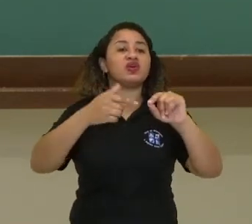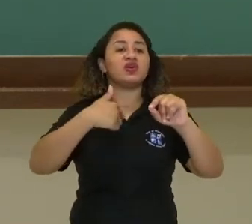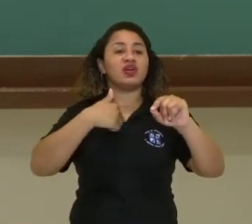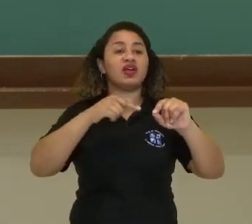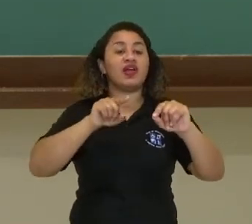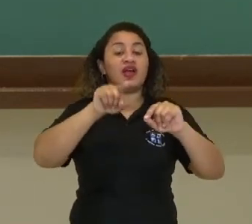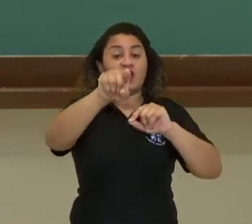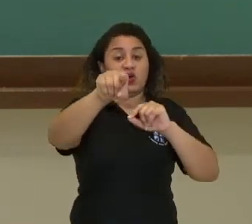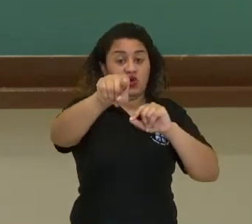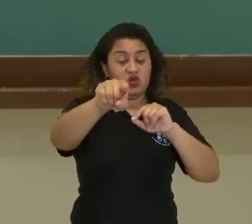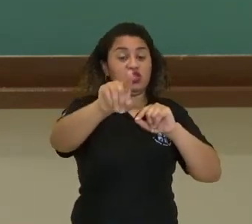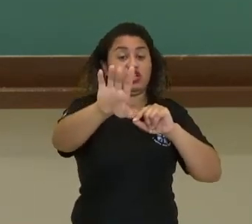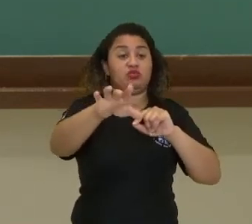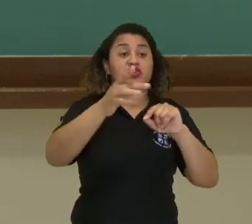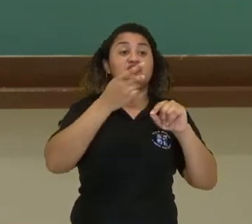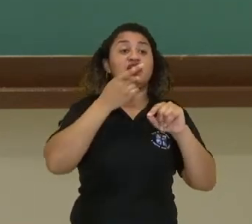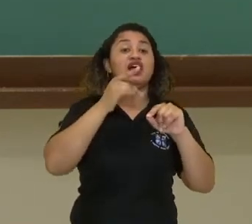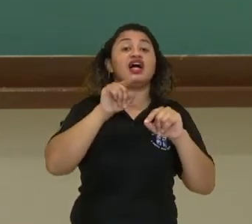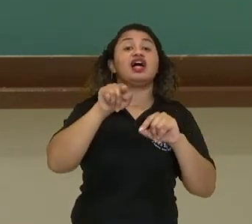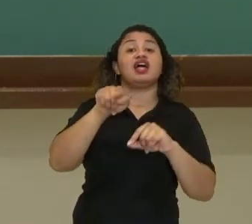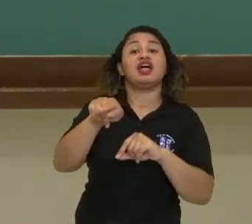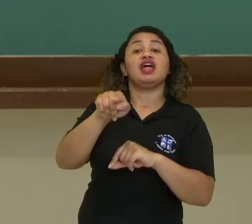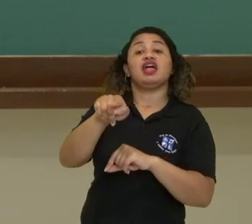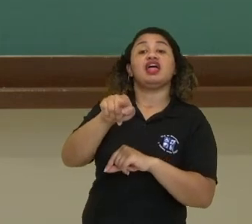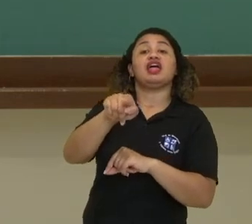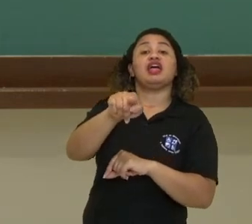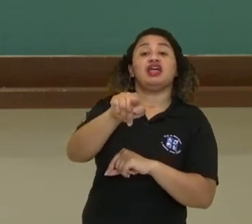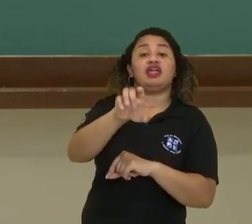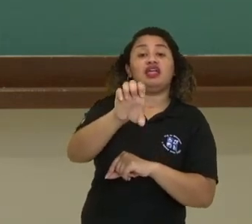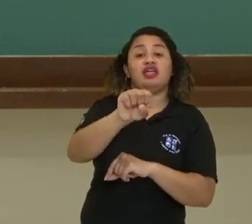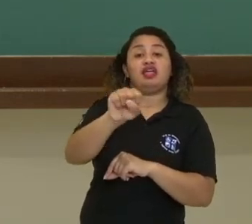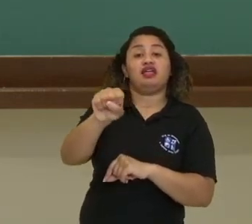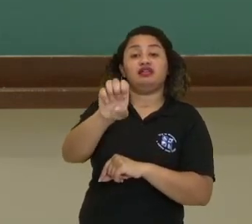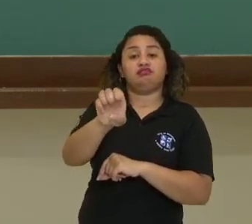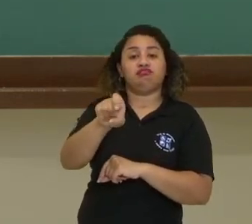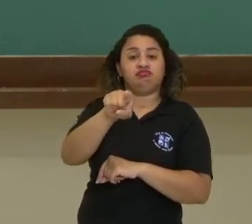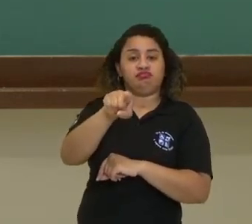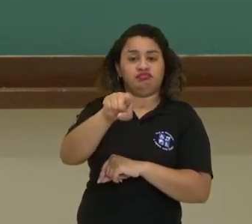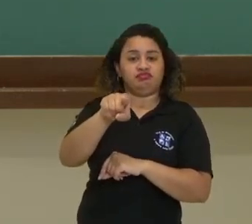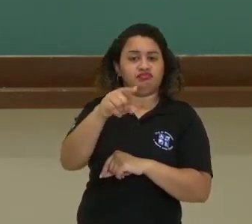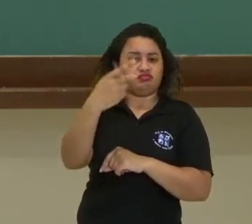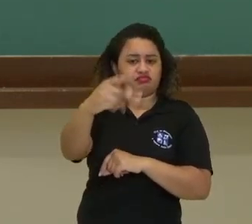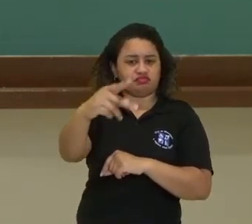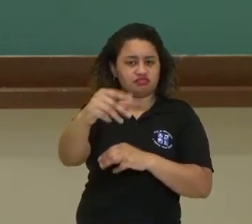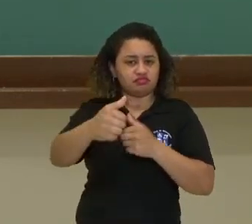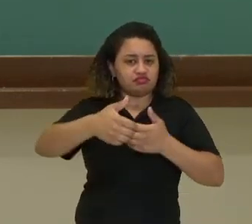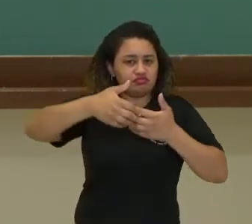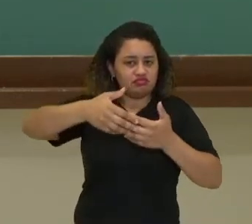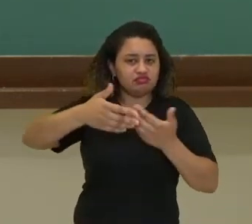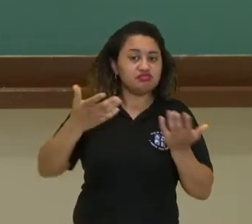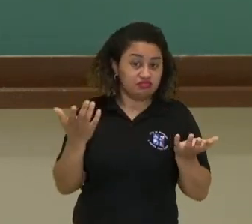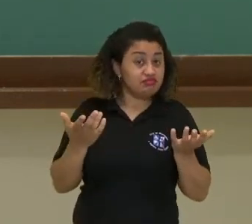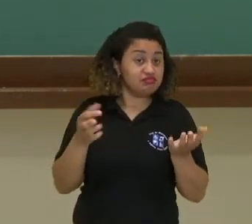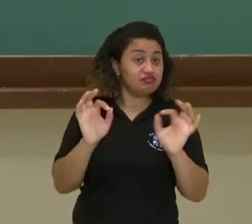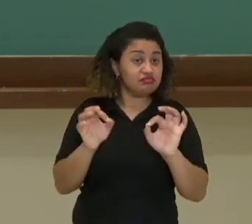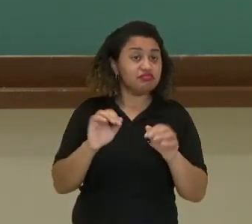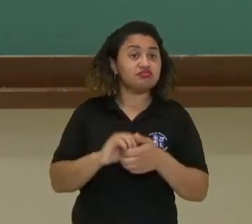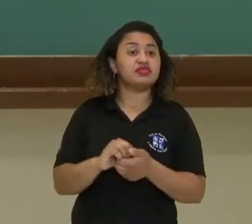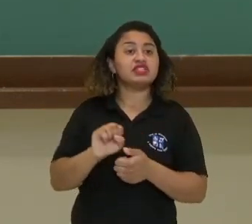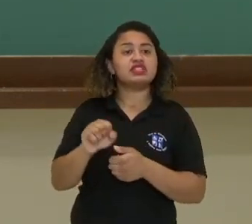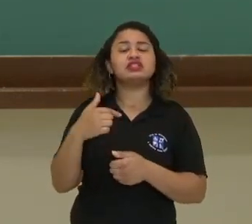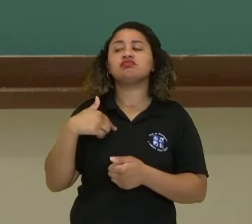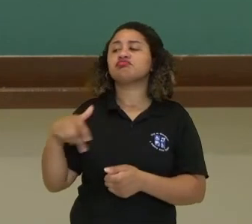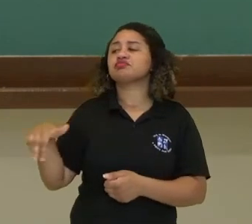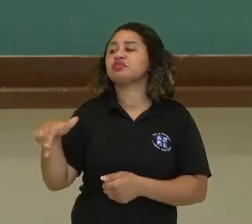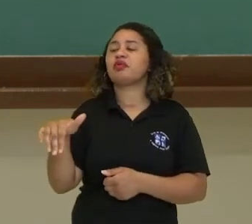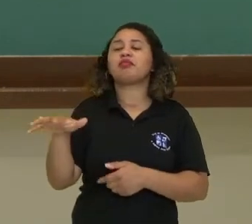falar do gato, ele poderia dizer assim, esse gato que está no seu colo, né? Se o gato estivesse andando, não estivesse no